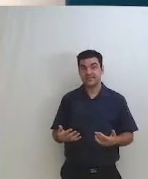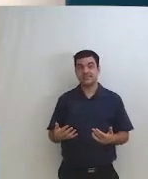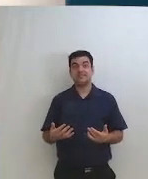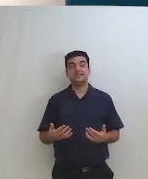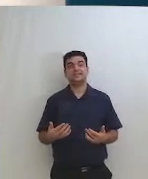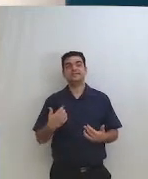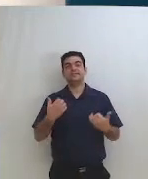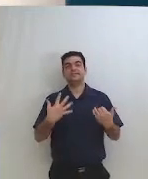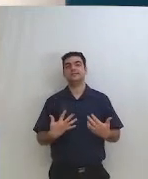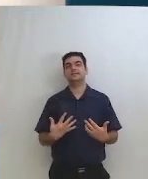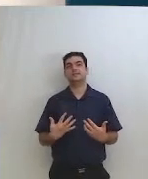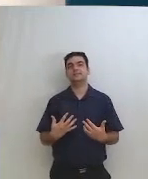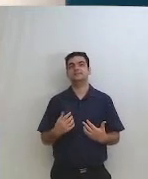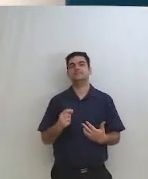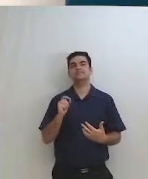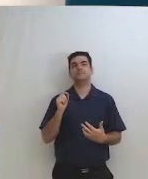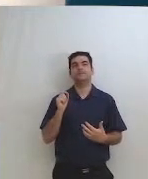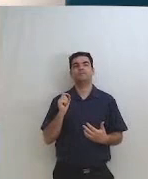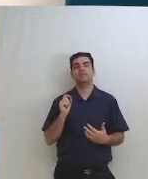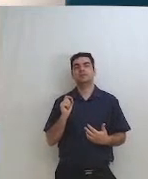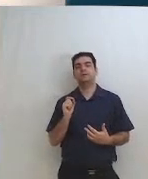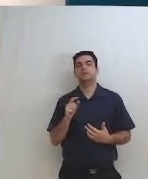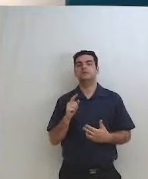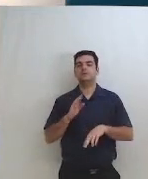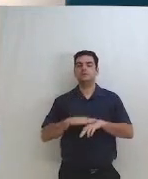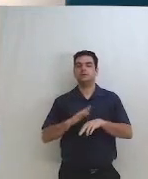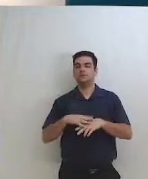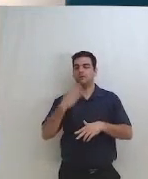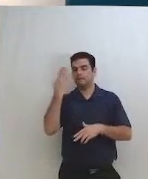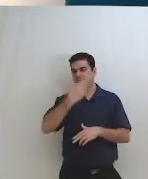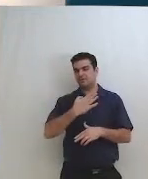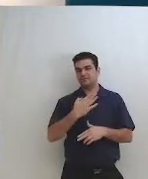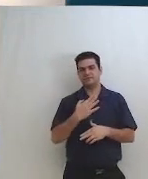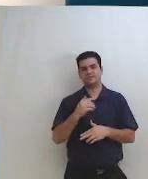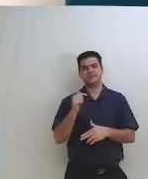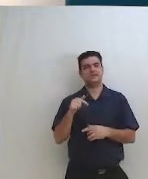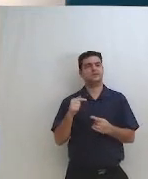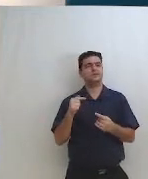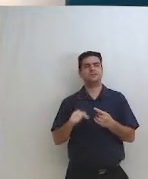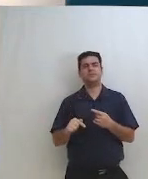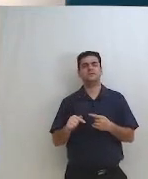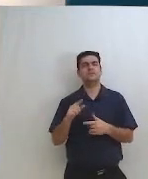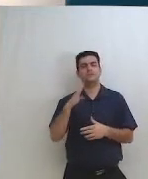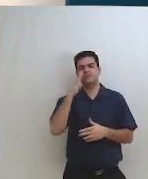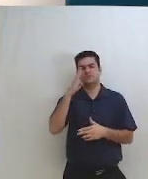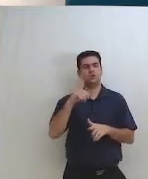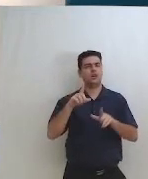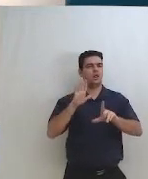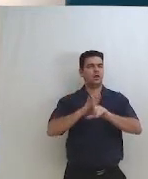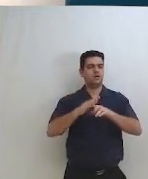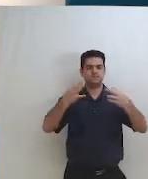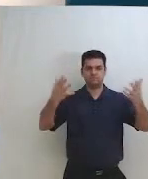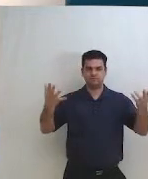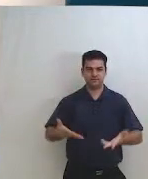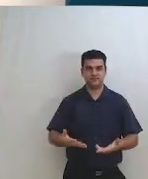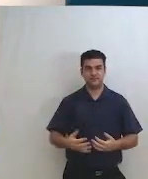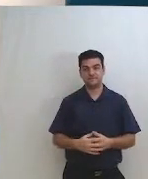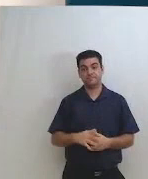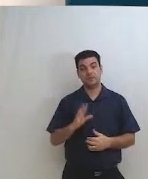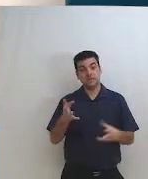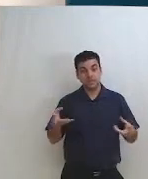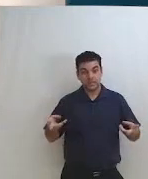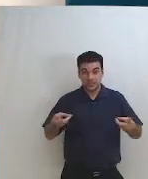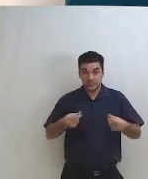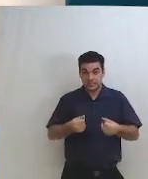de autoria e prova de materialidade, vigora o princípio indúbio processatório. Constatando que as qualificadoras possuem suporte nos